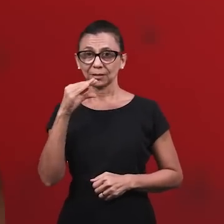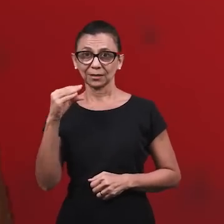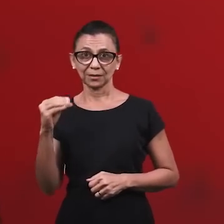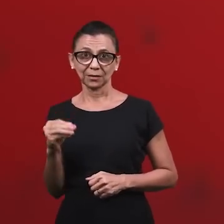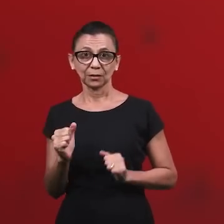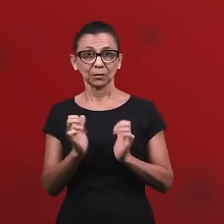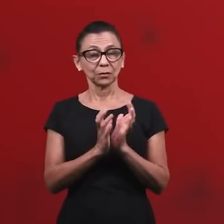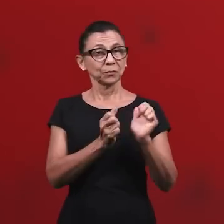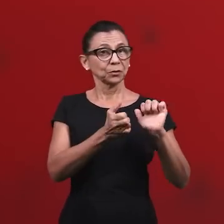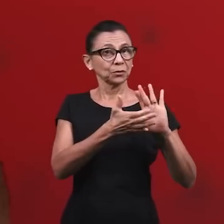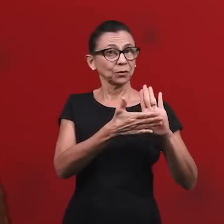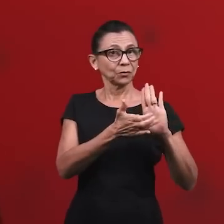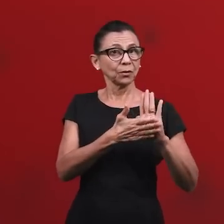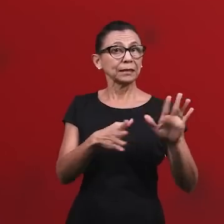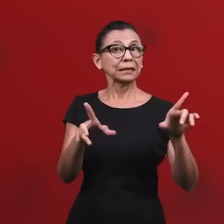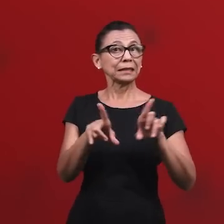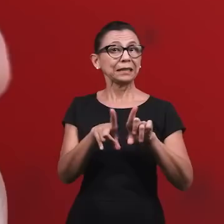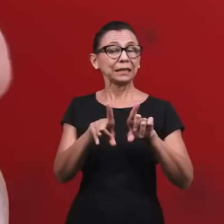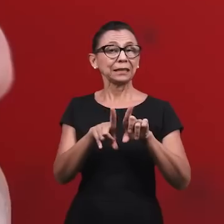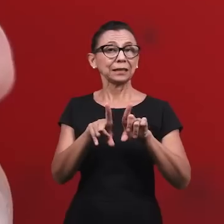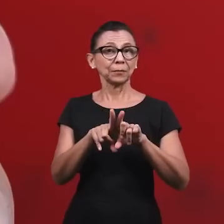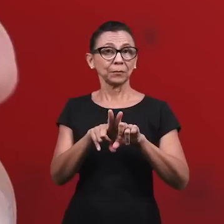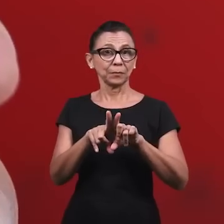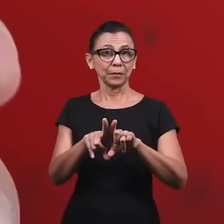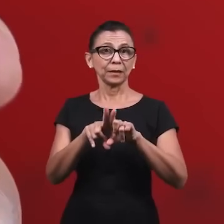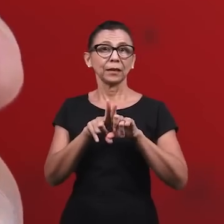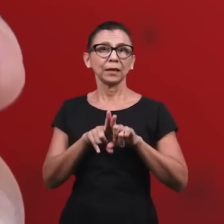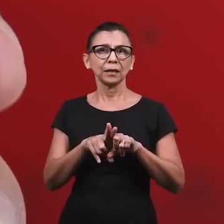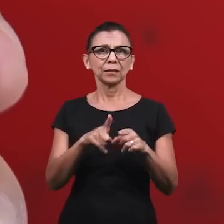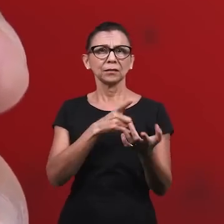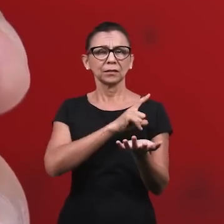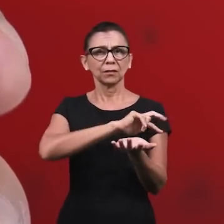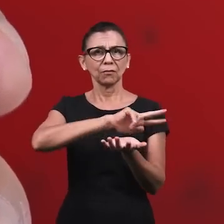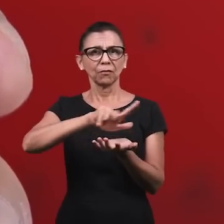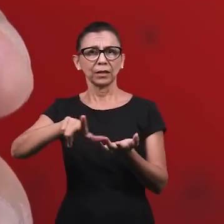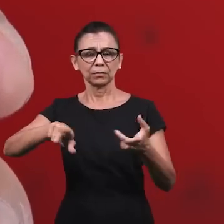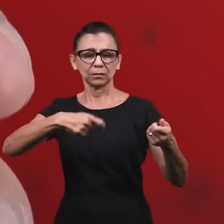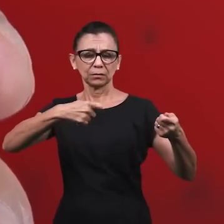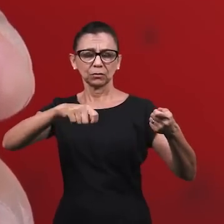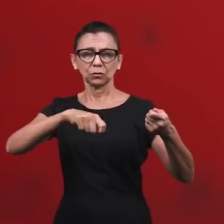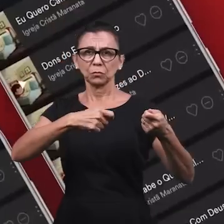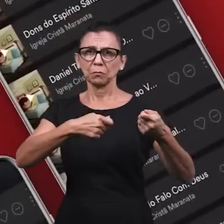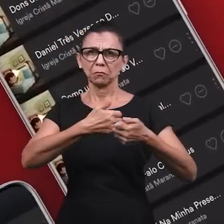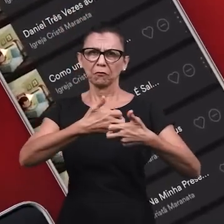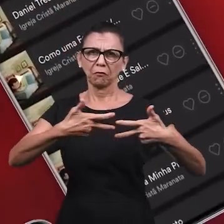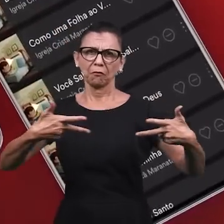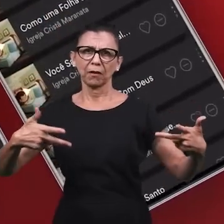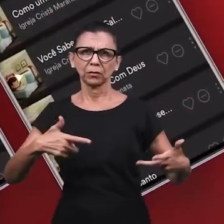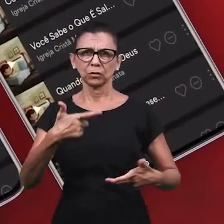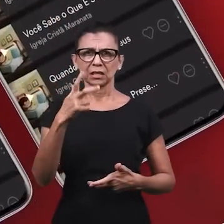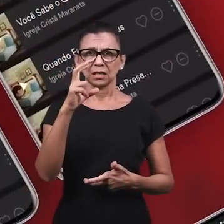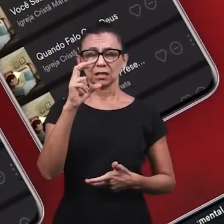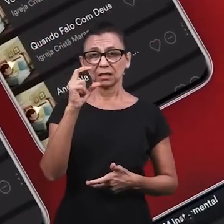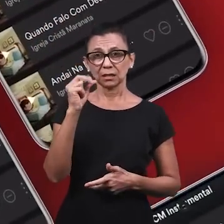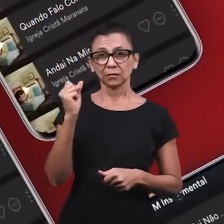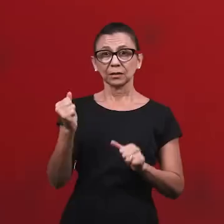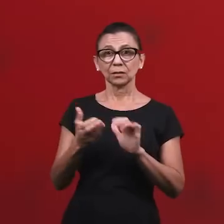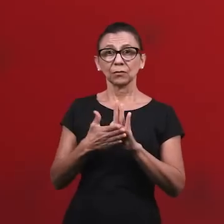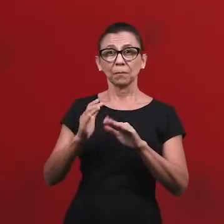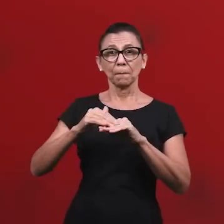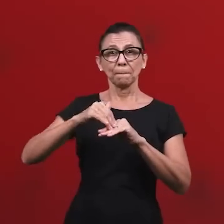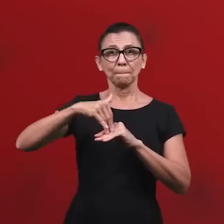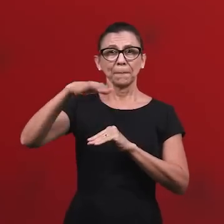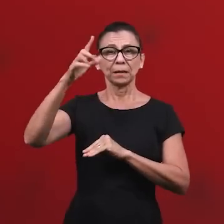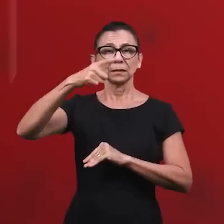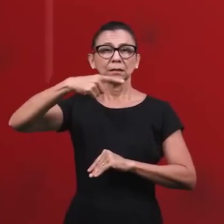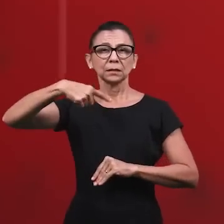intermediários, adolescentes, grupo de louvor e também disponibilizamos álbuns instrumentais. São mais de 250 hinos e